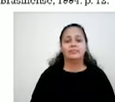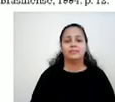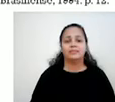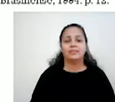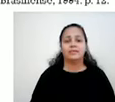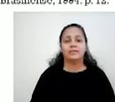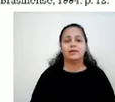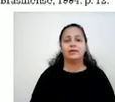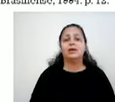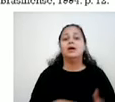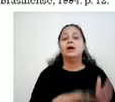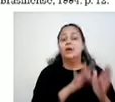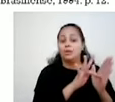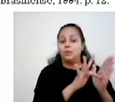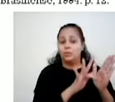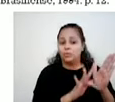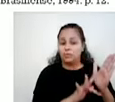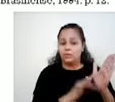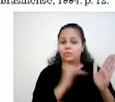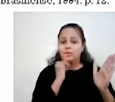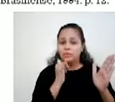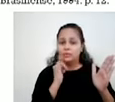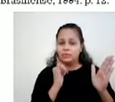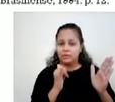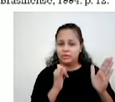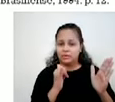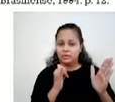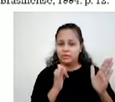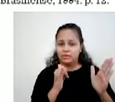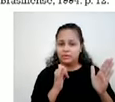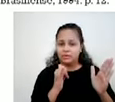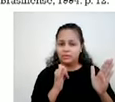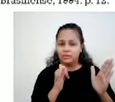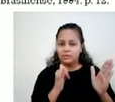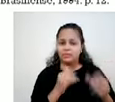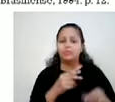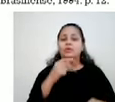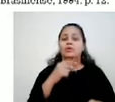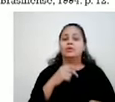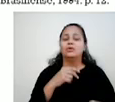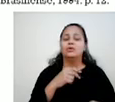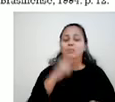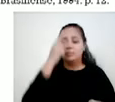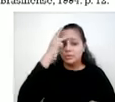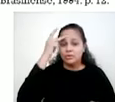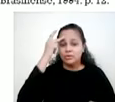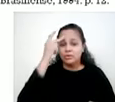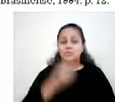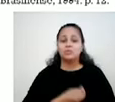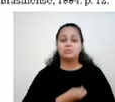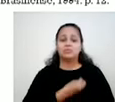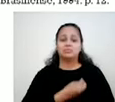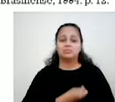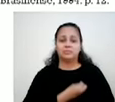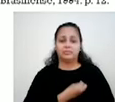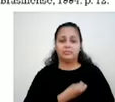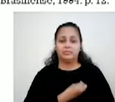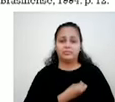Veja um relato de Ibn al-Atiq, sobrevivente árabe, sobre a ação